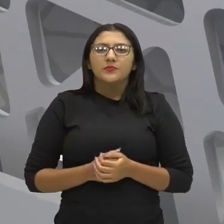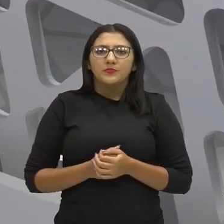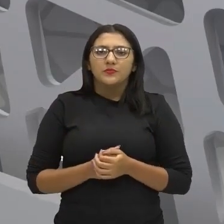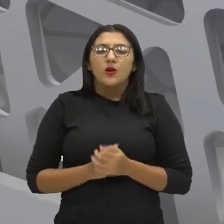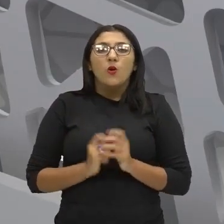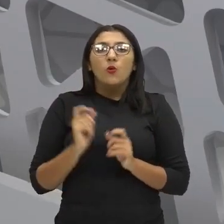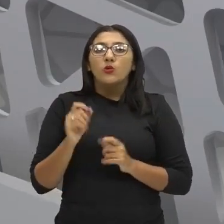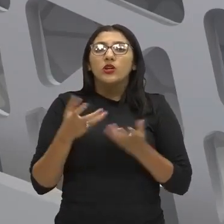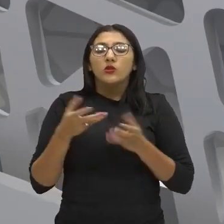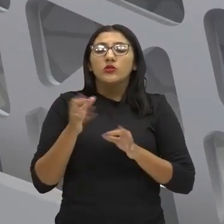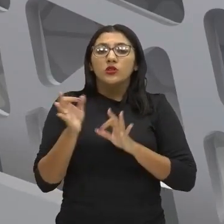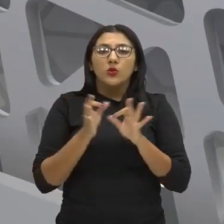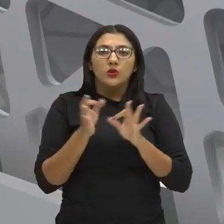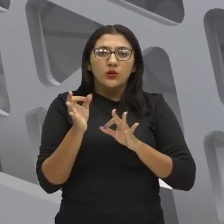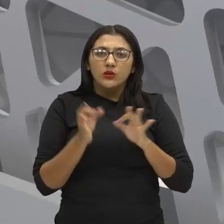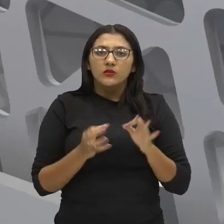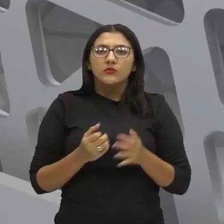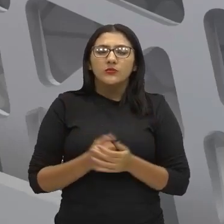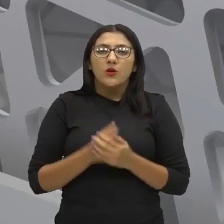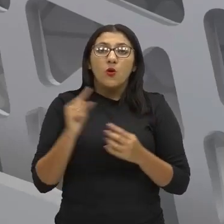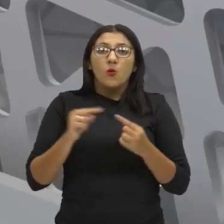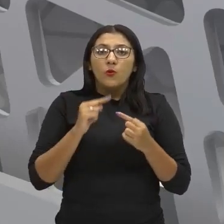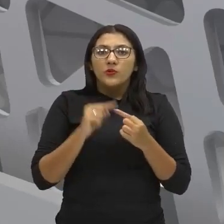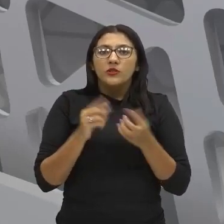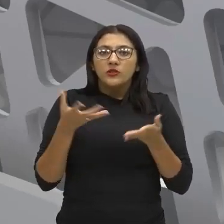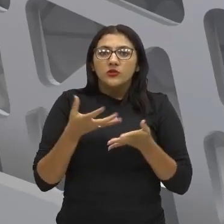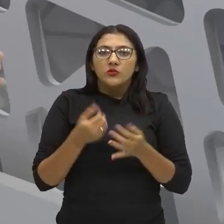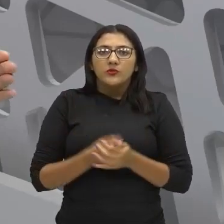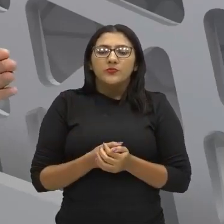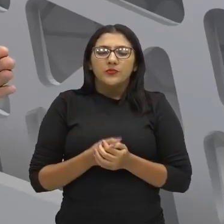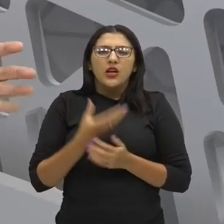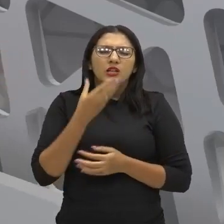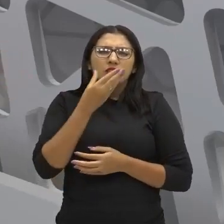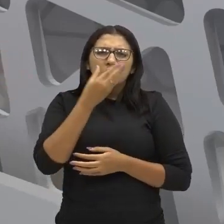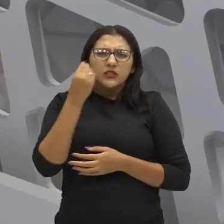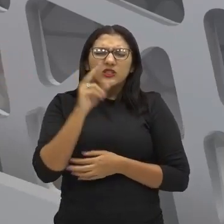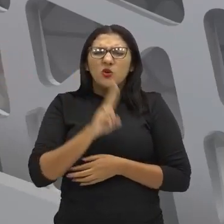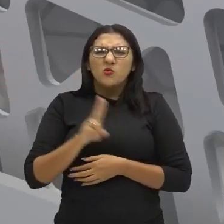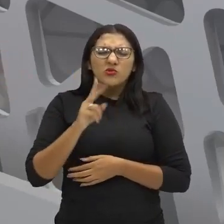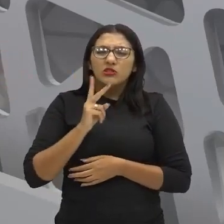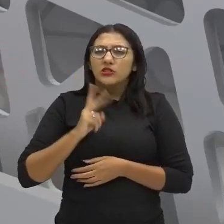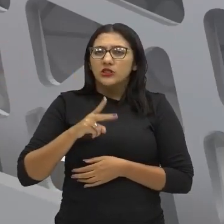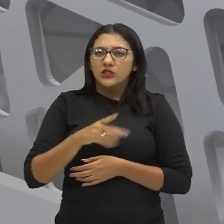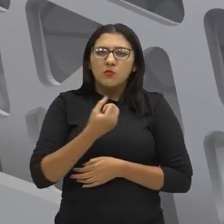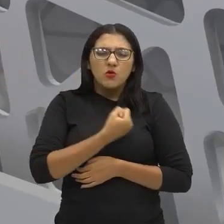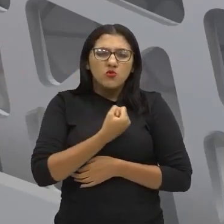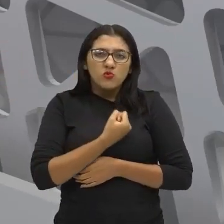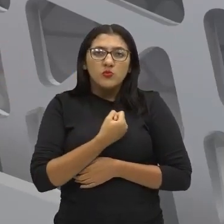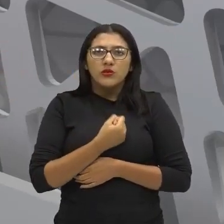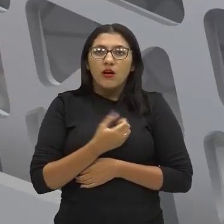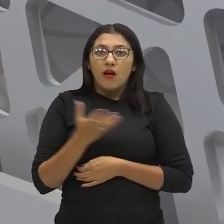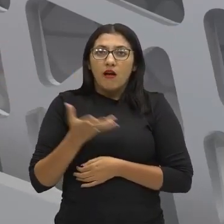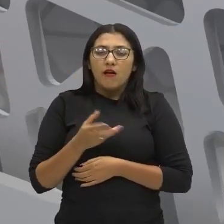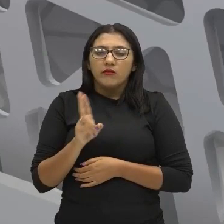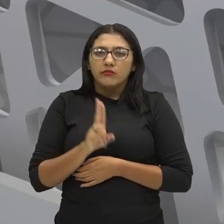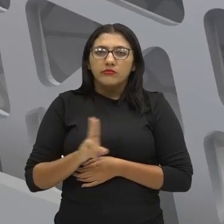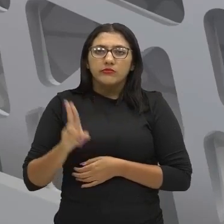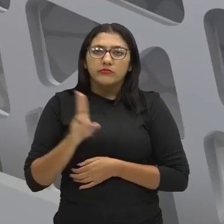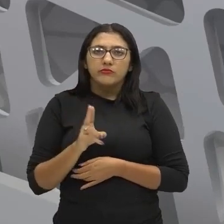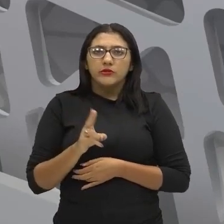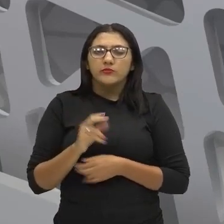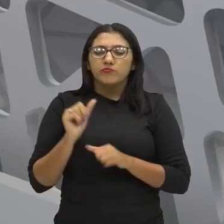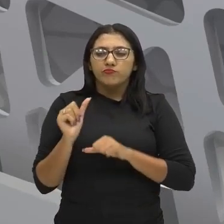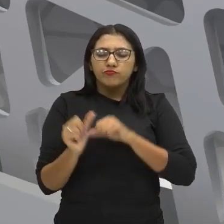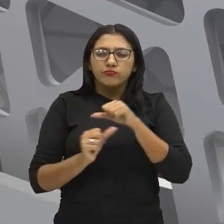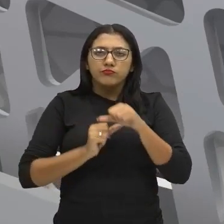estamos fazendo? Nosso objetivo hoje, sair da linguagem usual e utilizar, ou seja, fazer uma